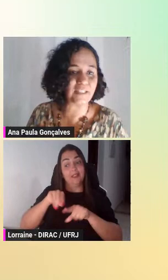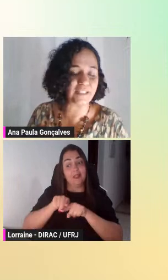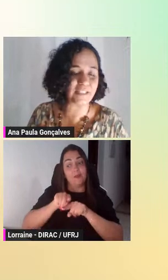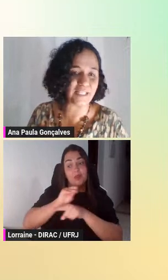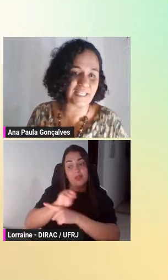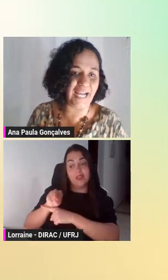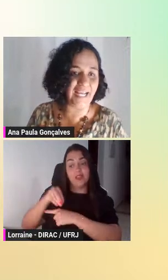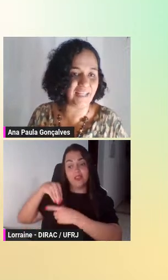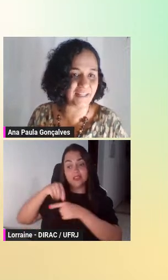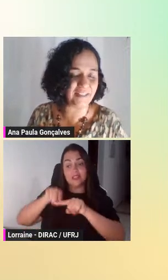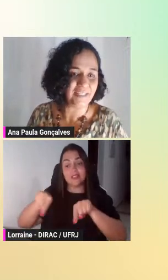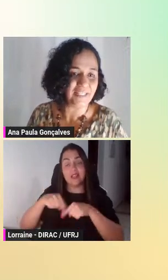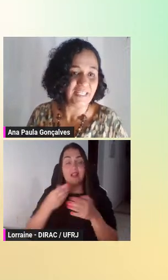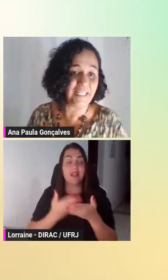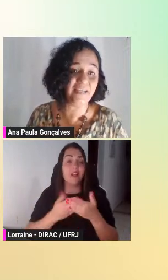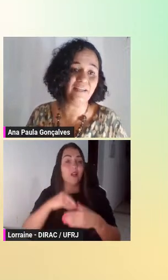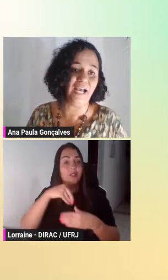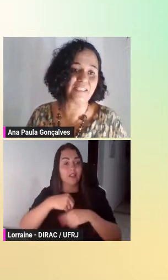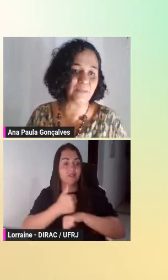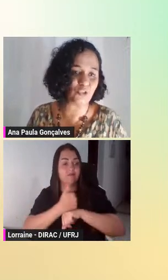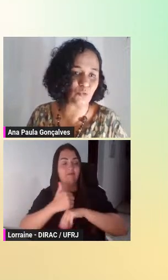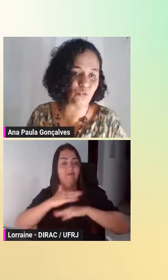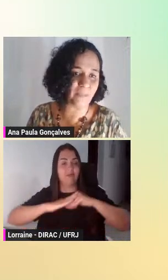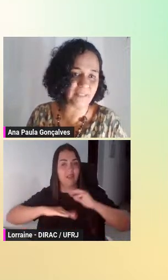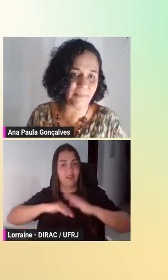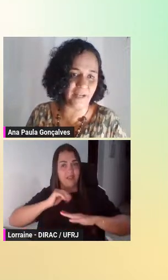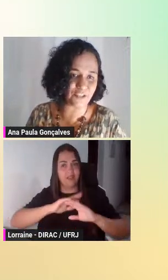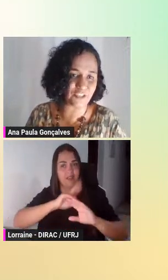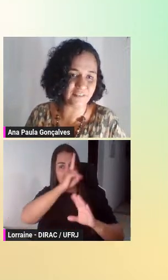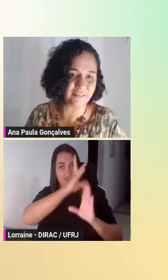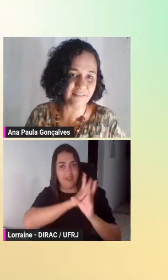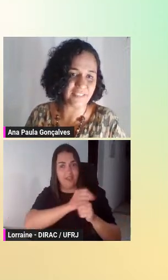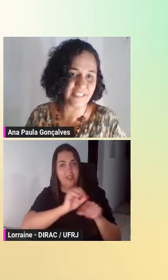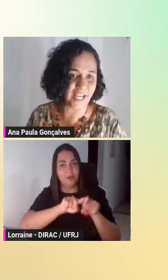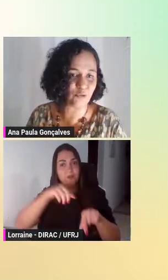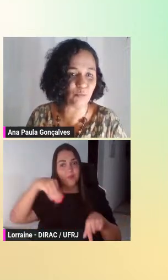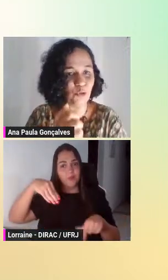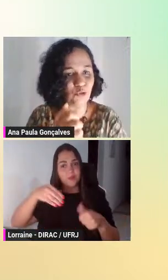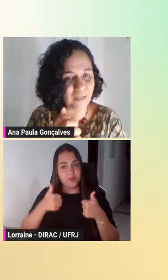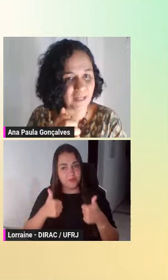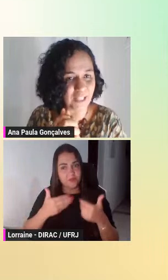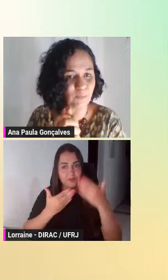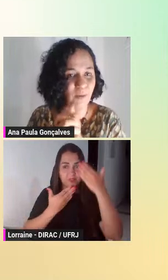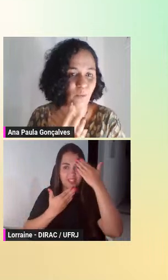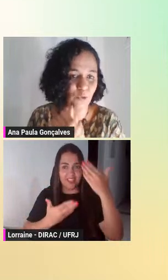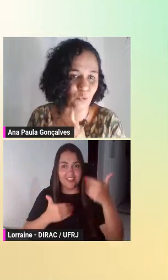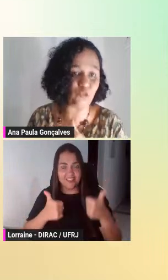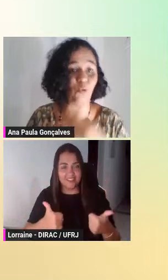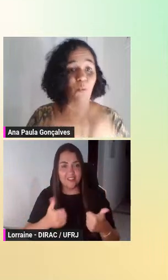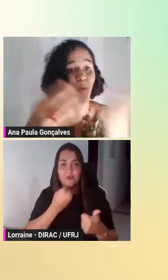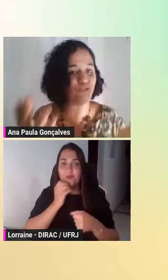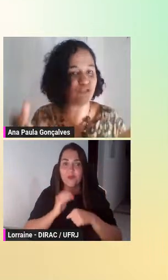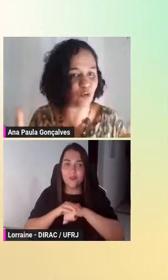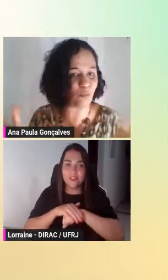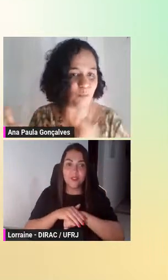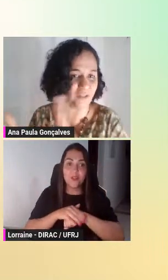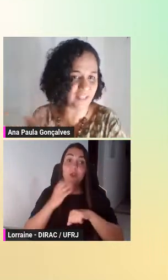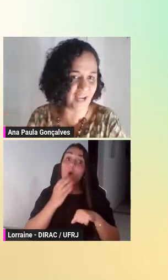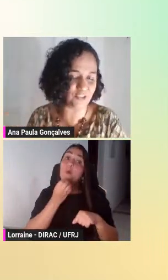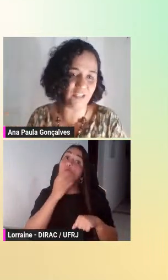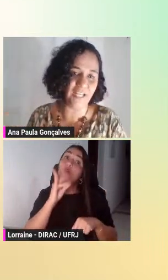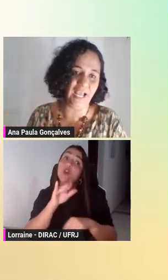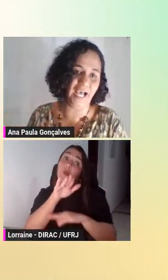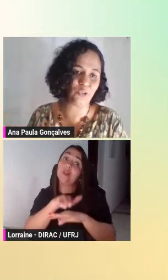dentro dessa carreira e, acima de tudo, na matemática. Tá certo? Muito obrigada e uma boa noite, ou um bom dia, ou uma